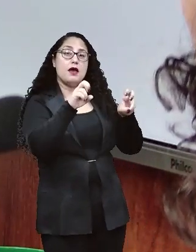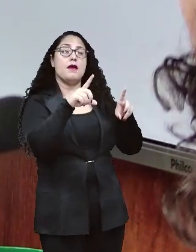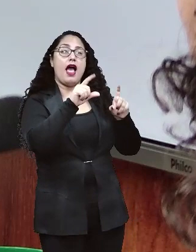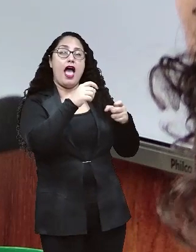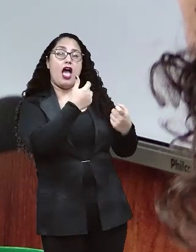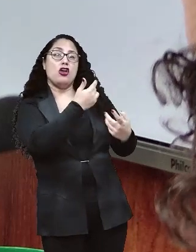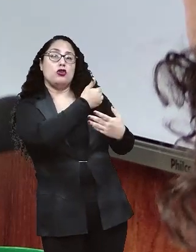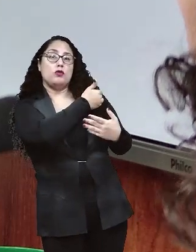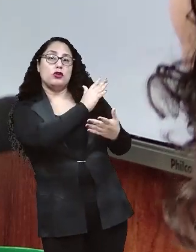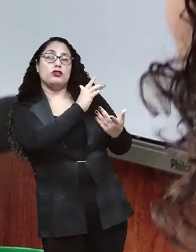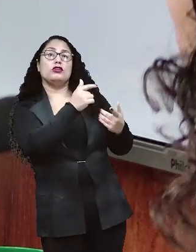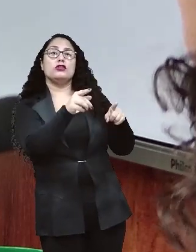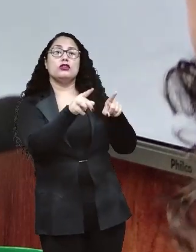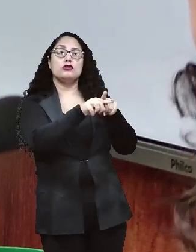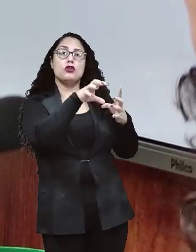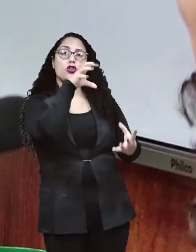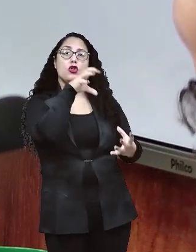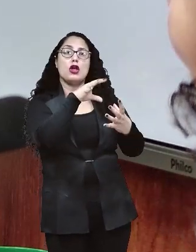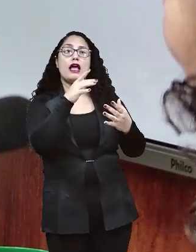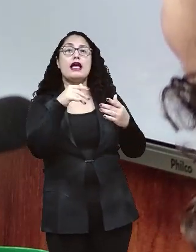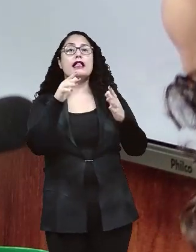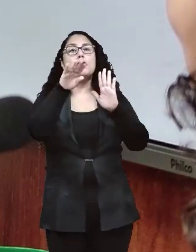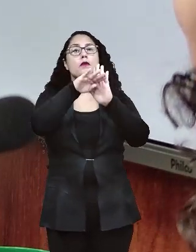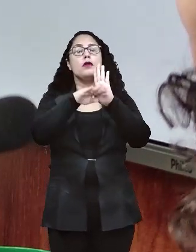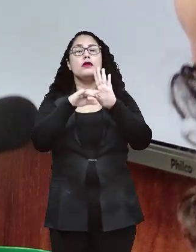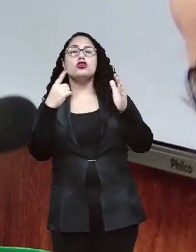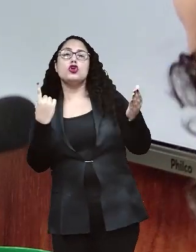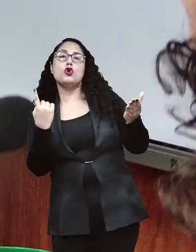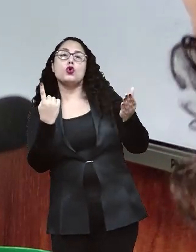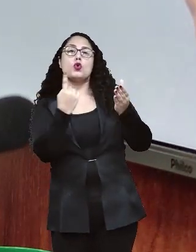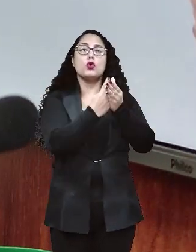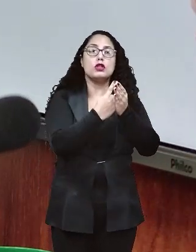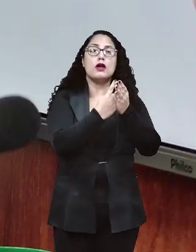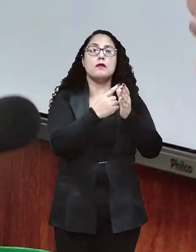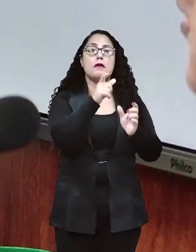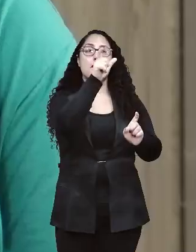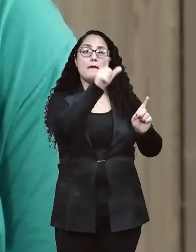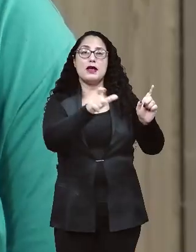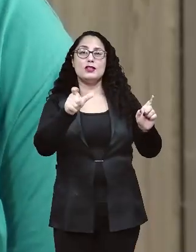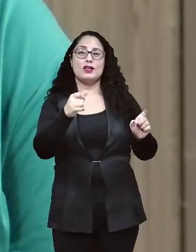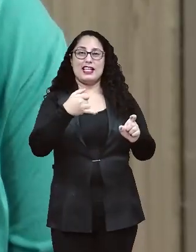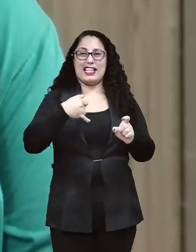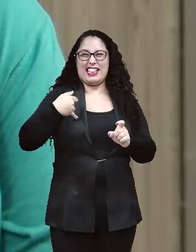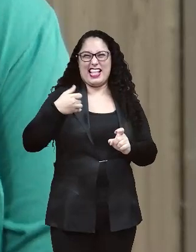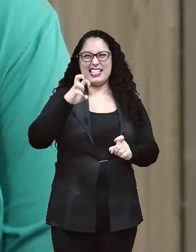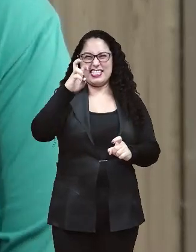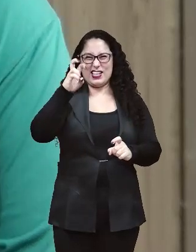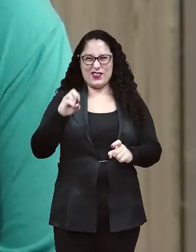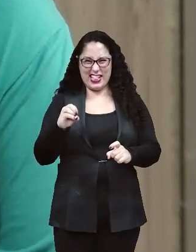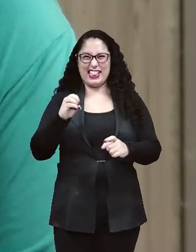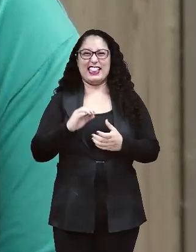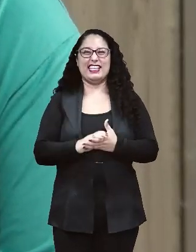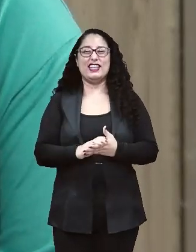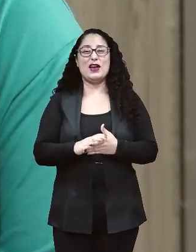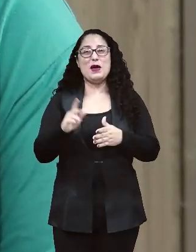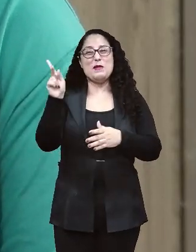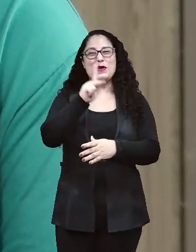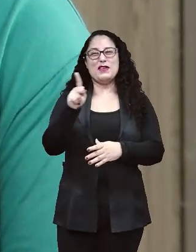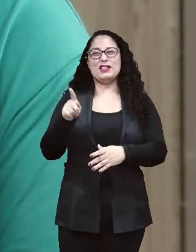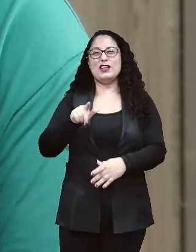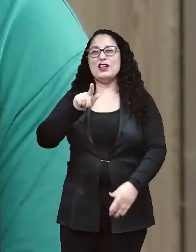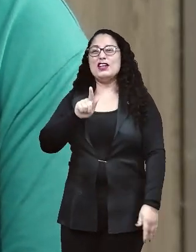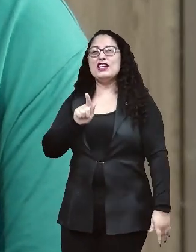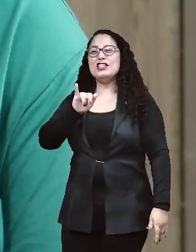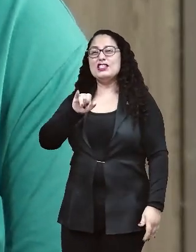os programas de inclusão para as pessoas acima de 50 anos, né? Perfeito, vamos falar muito disso hoje. Professor Josênio,